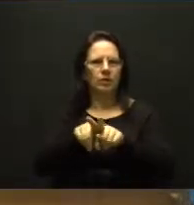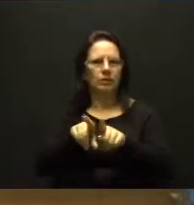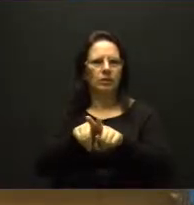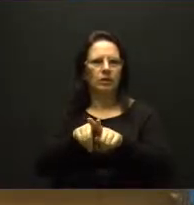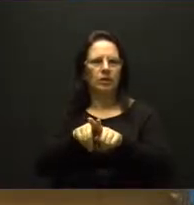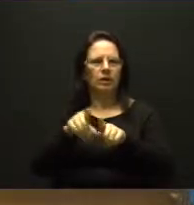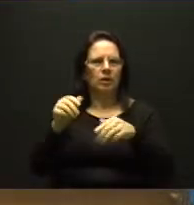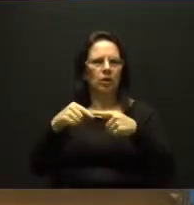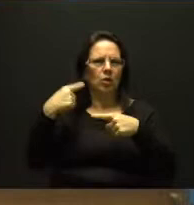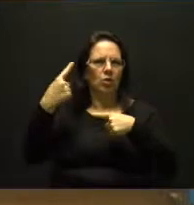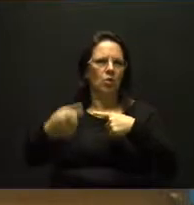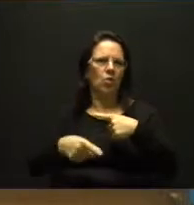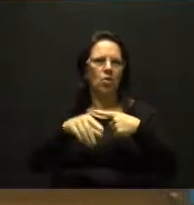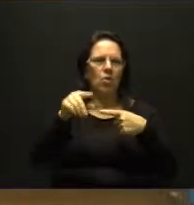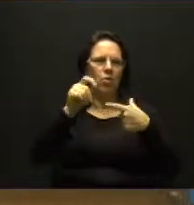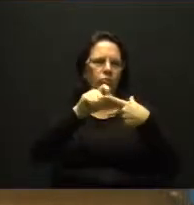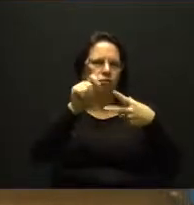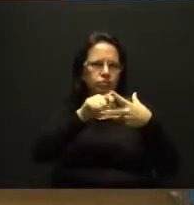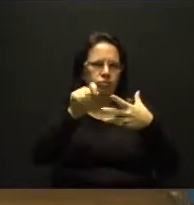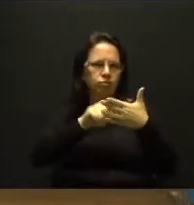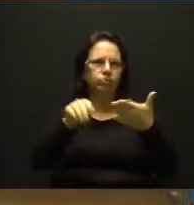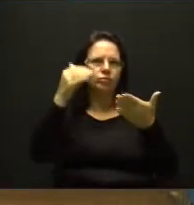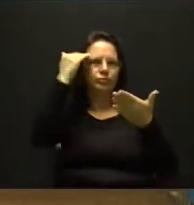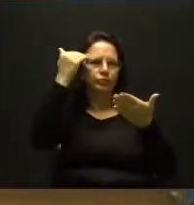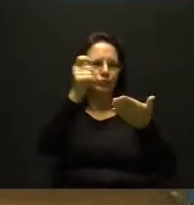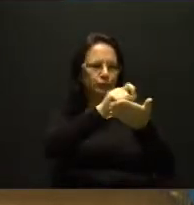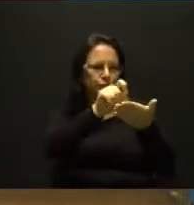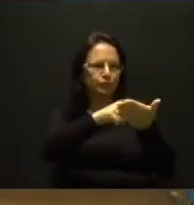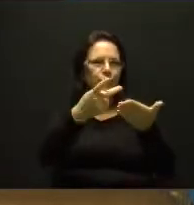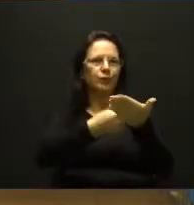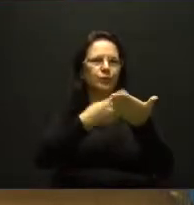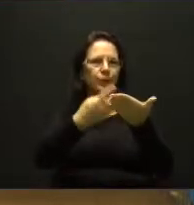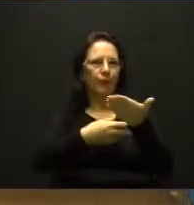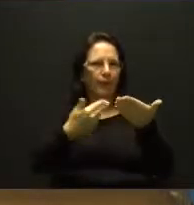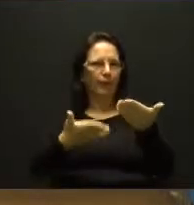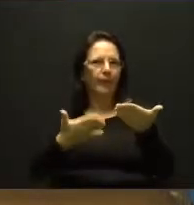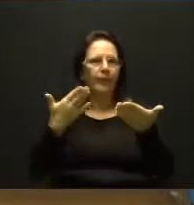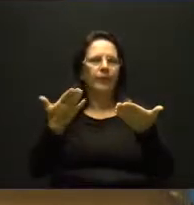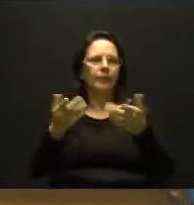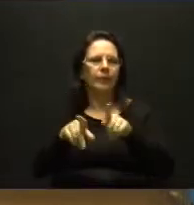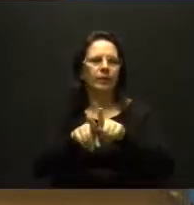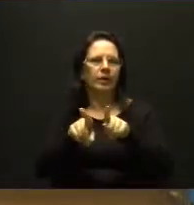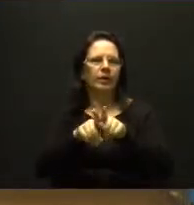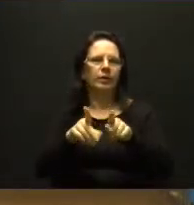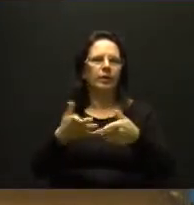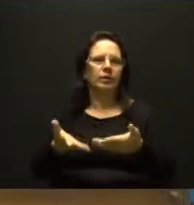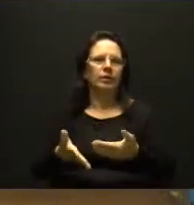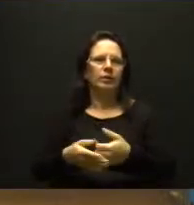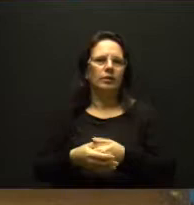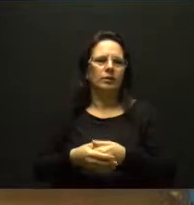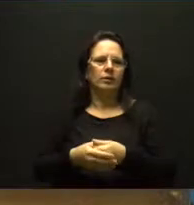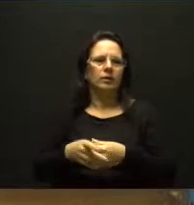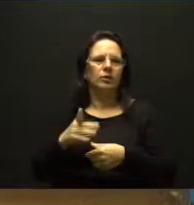abre-se os prazos legais para a contestação o cara que ganhou não vai querer perder vai colocar advogado em cima ea gente ia colocar uma situação